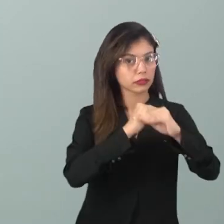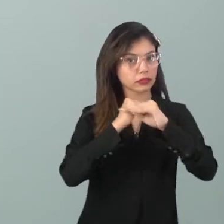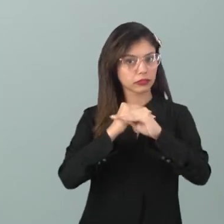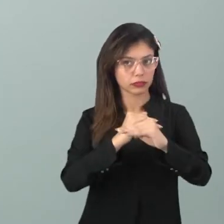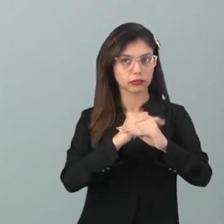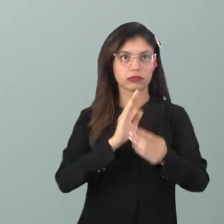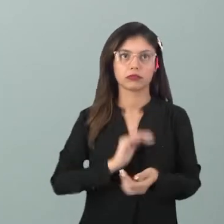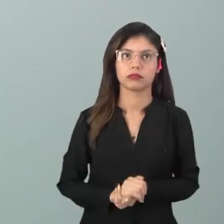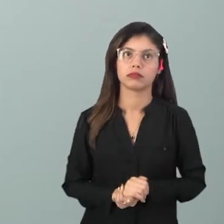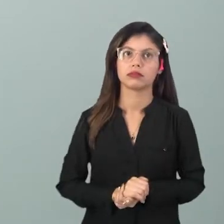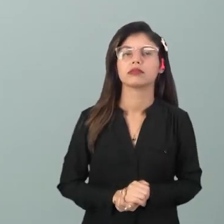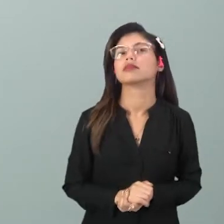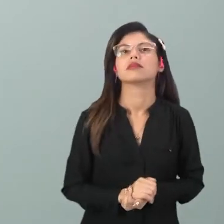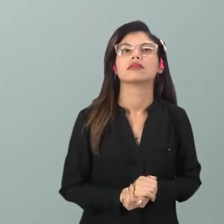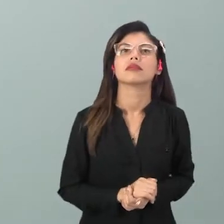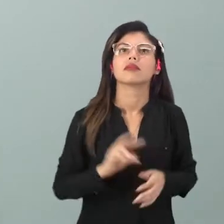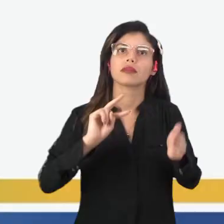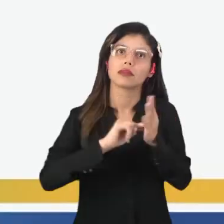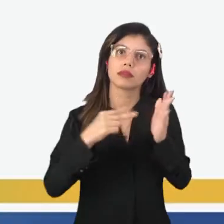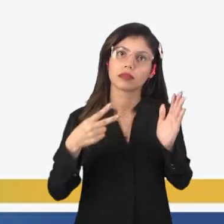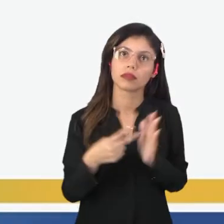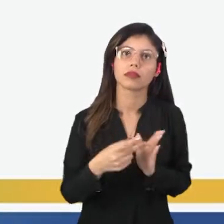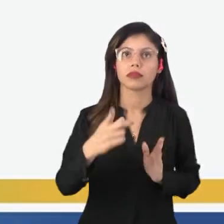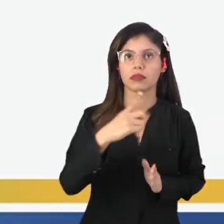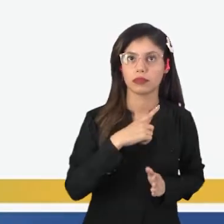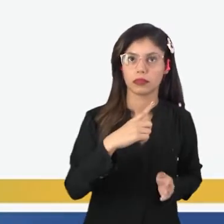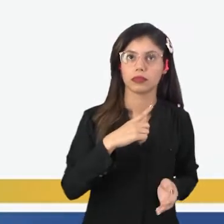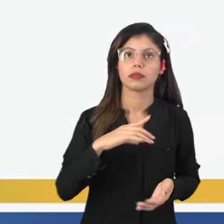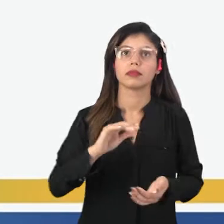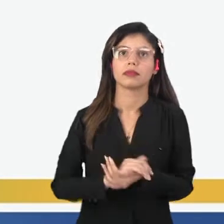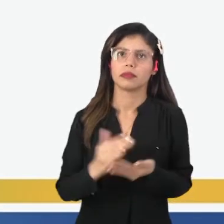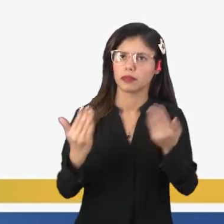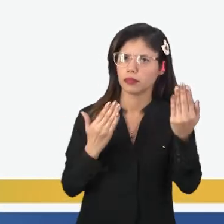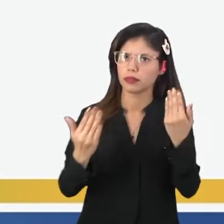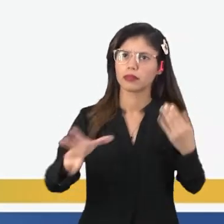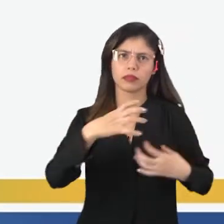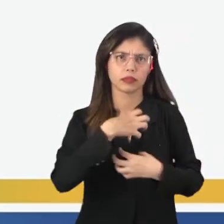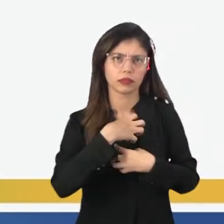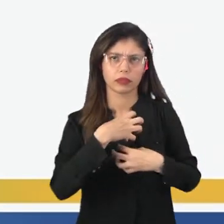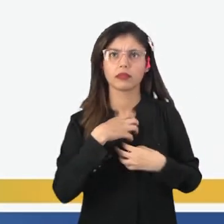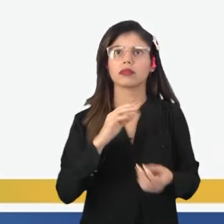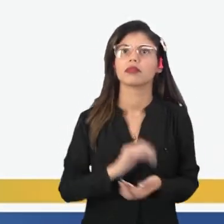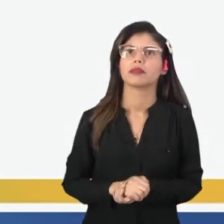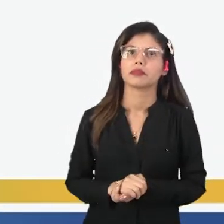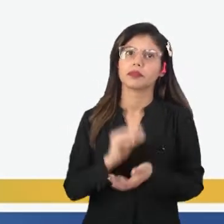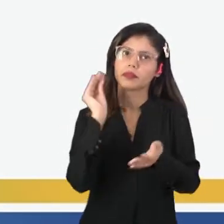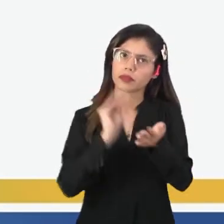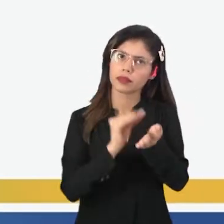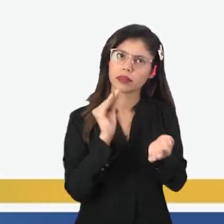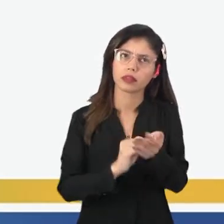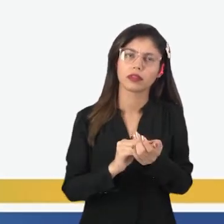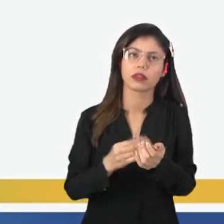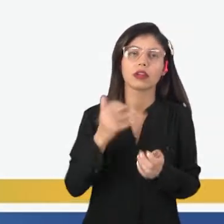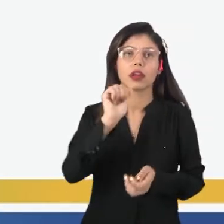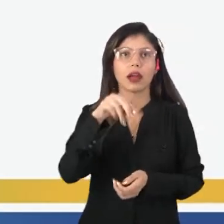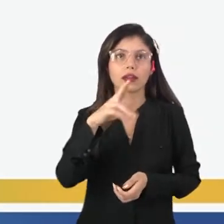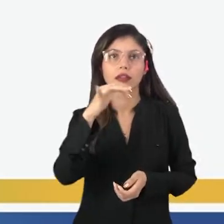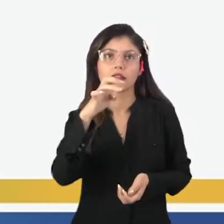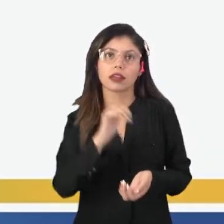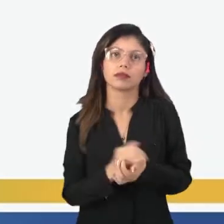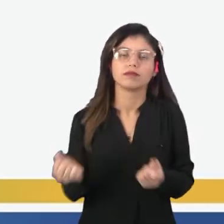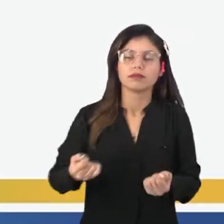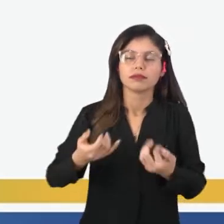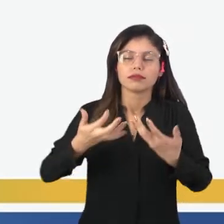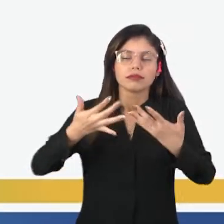ao quadro. No que se refere ao significado, temos a relação de sentido entre o fato de o